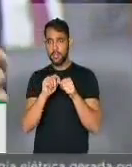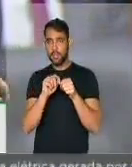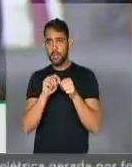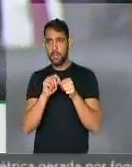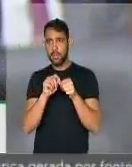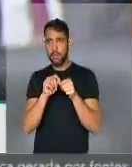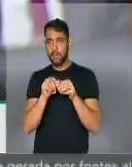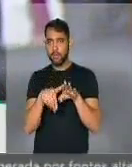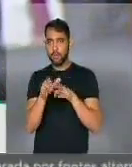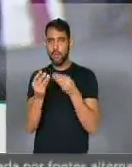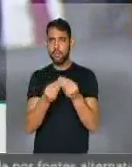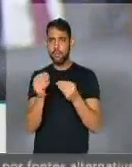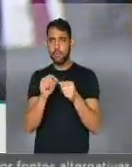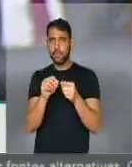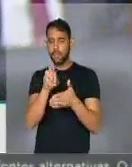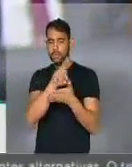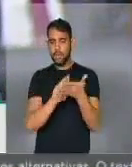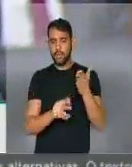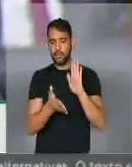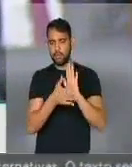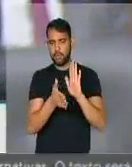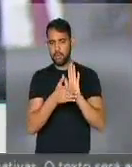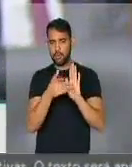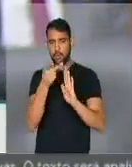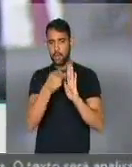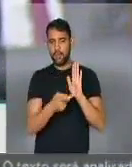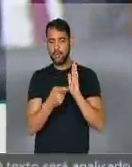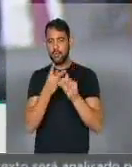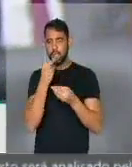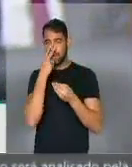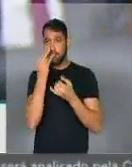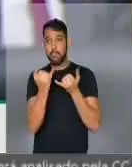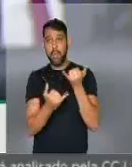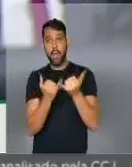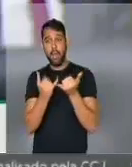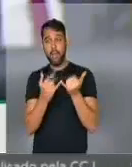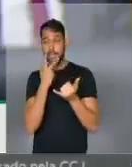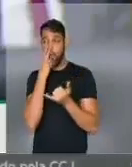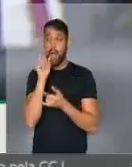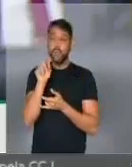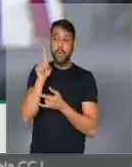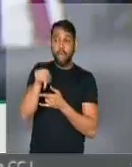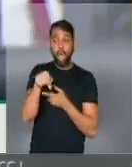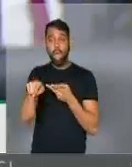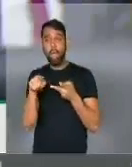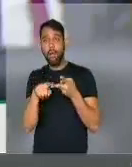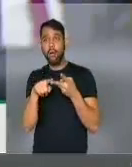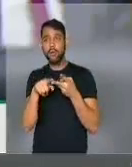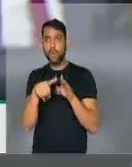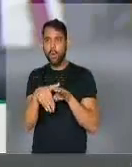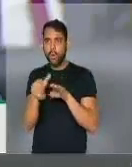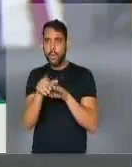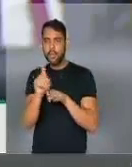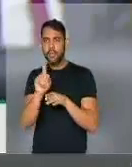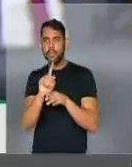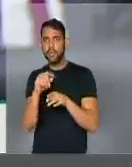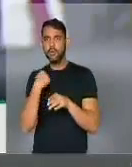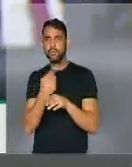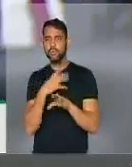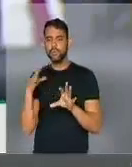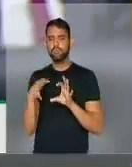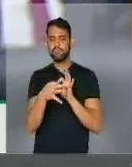a instrução, emite um parecer. Parecer é algo como parece. Acho que é assim. Apenas orienta, não